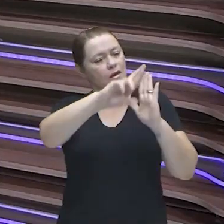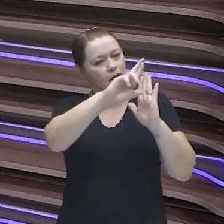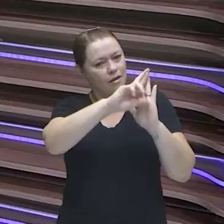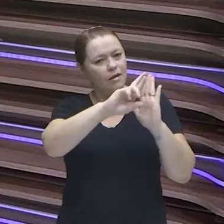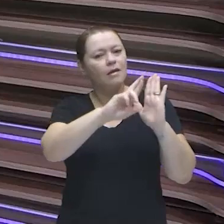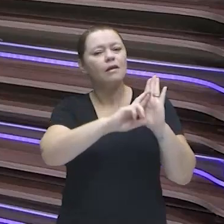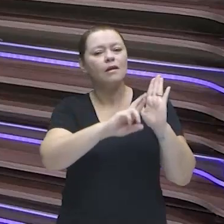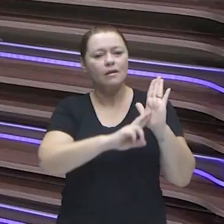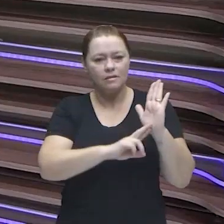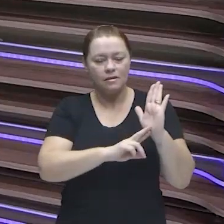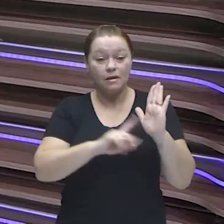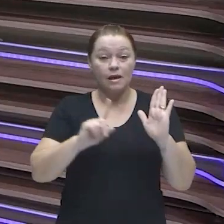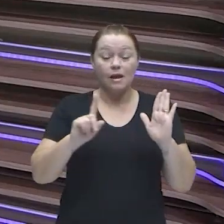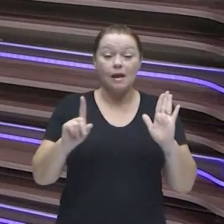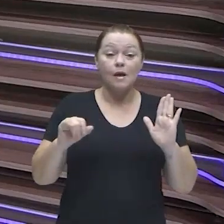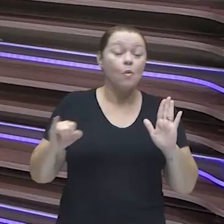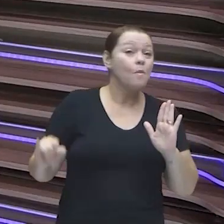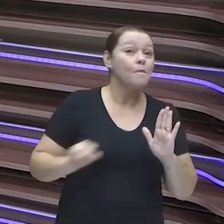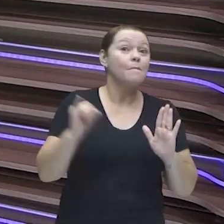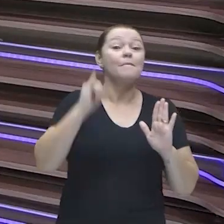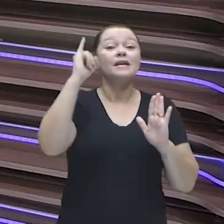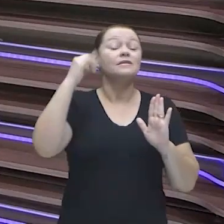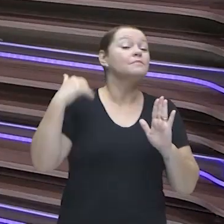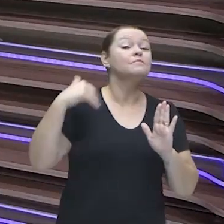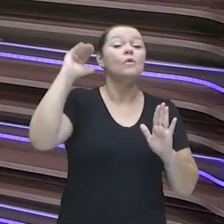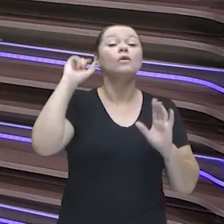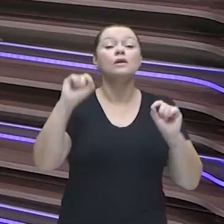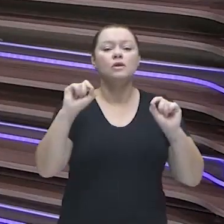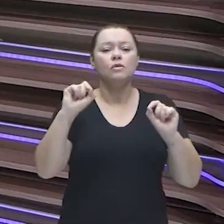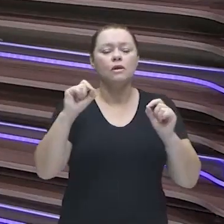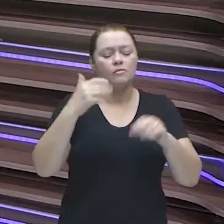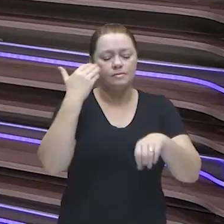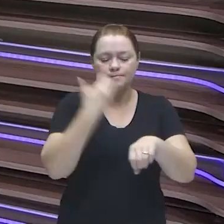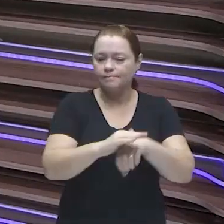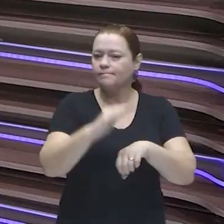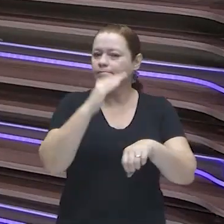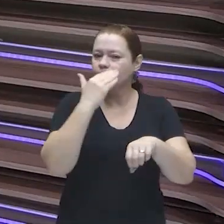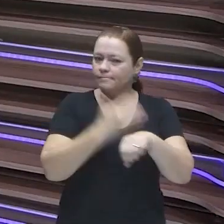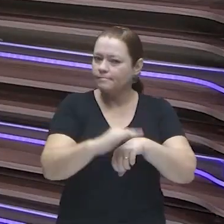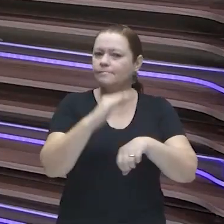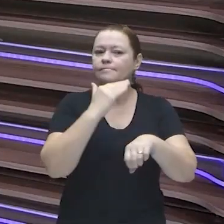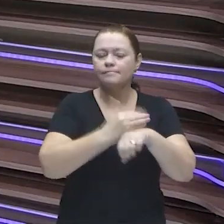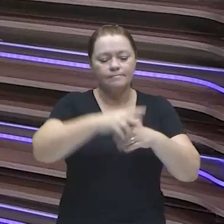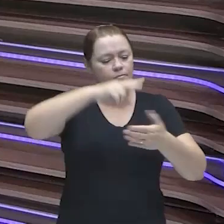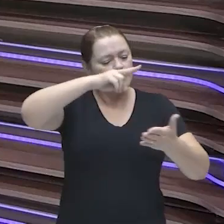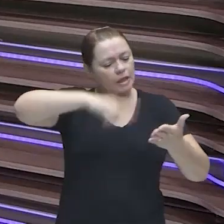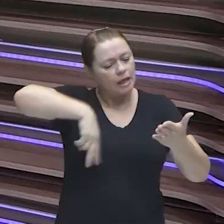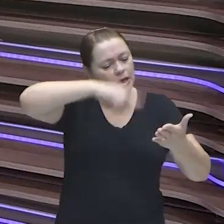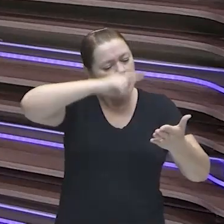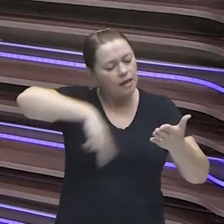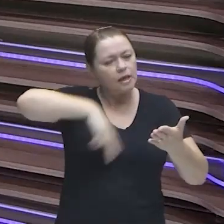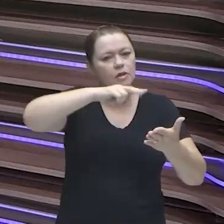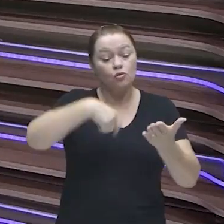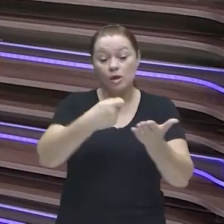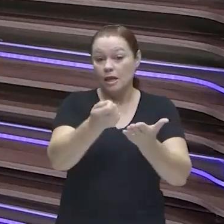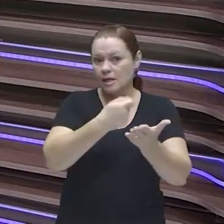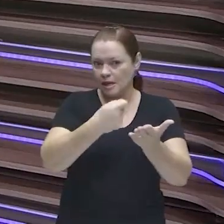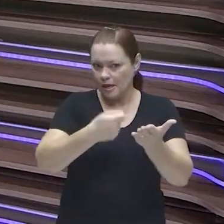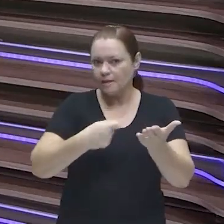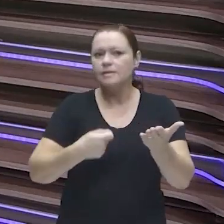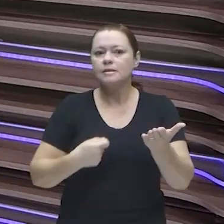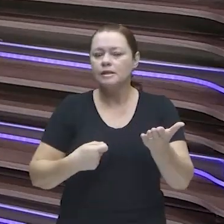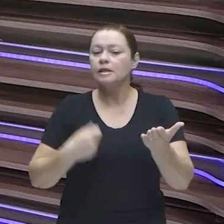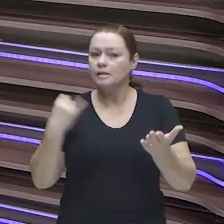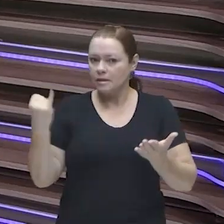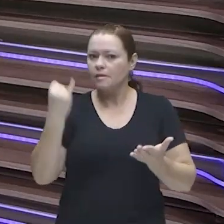importante é você praticar a leitura, a escrita, trabalhar bastante a oralidade.